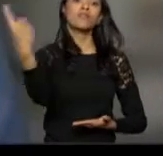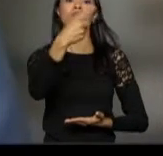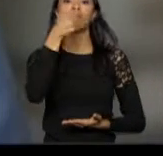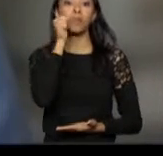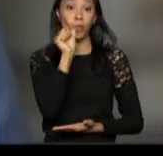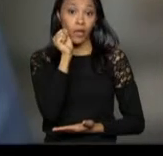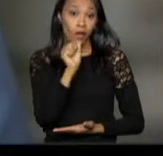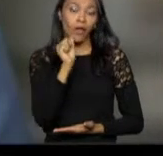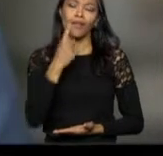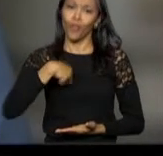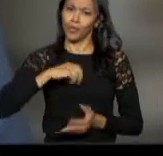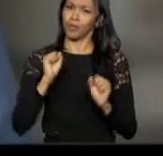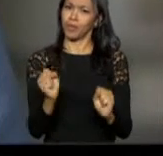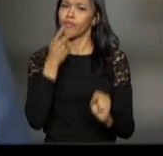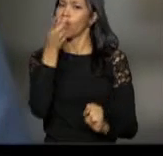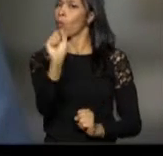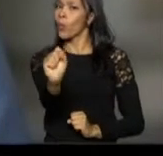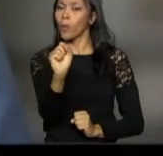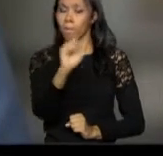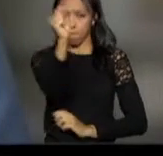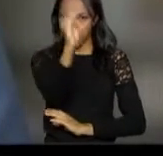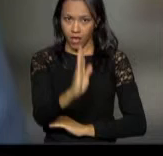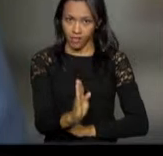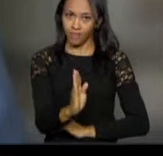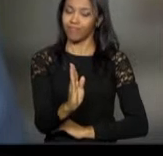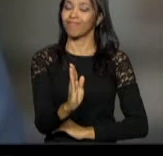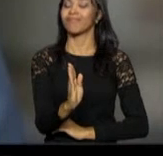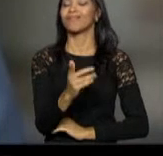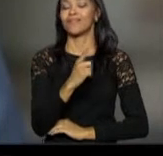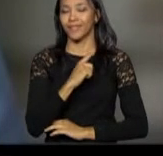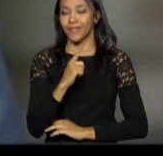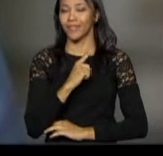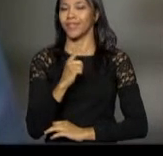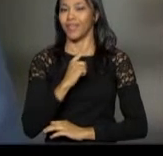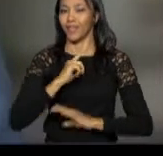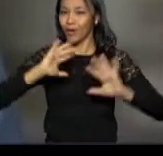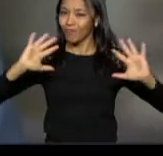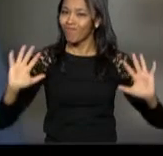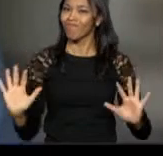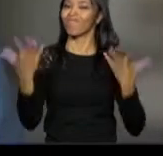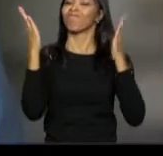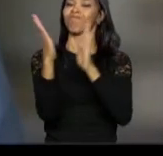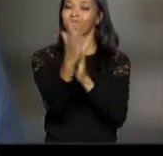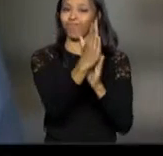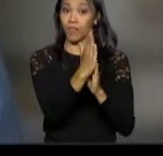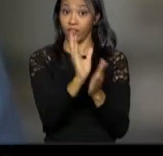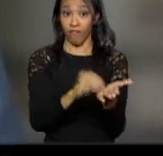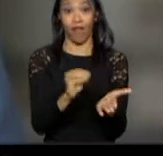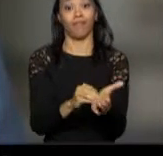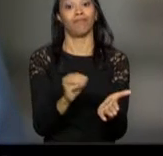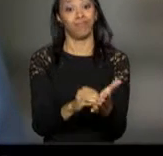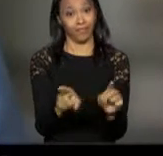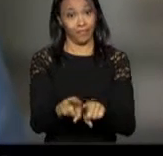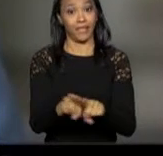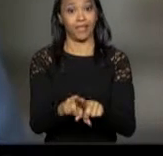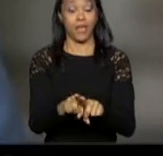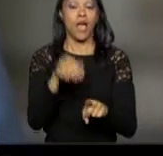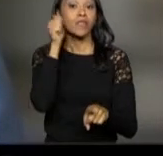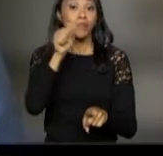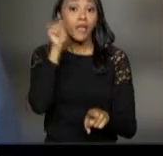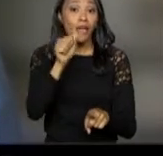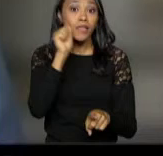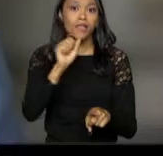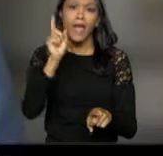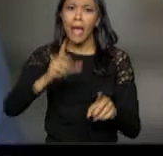Mulher, podemos dizer que o Brasil tem muito a comemorar e muito a fazer. As mulheres são a